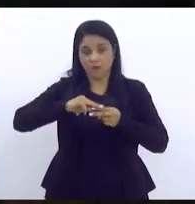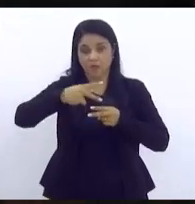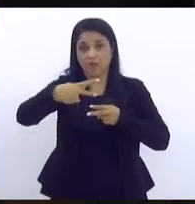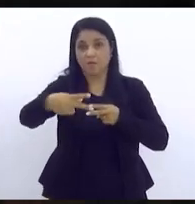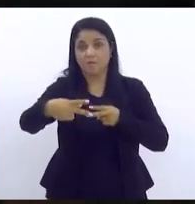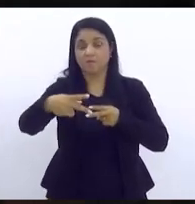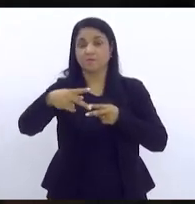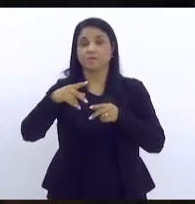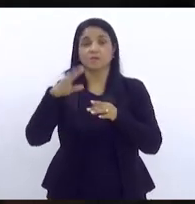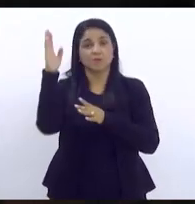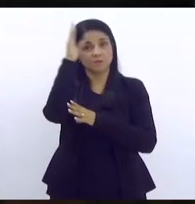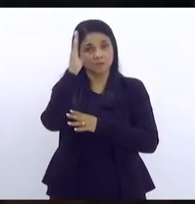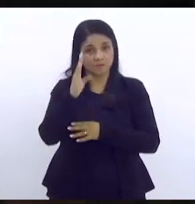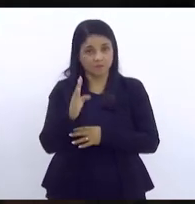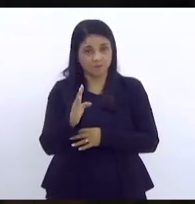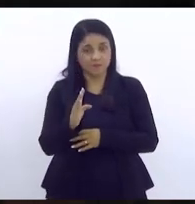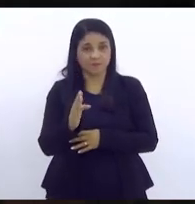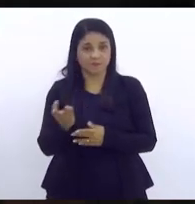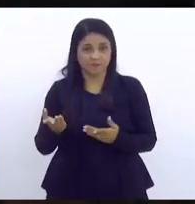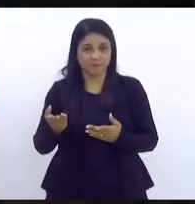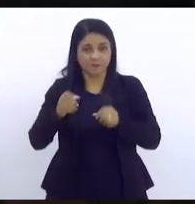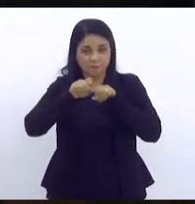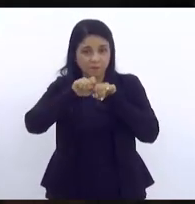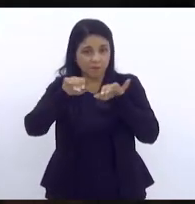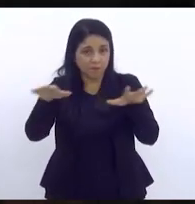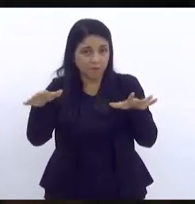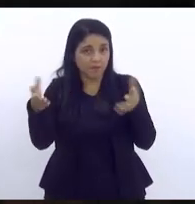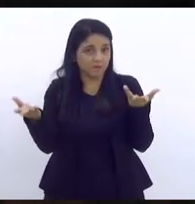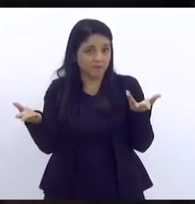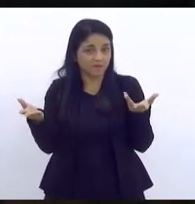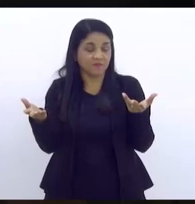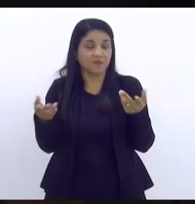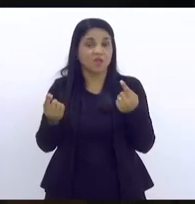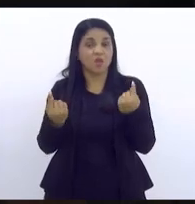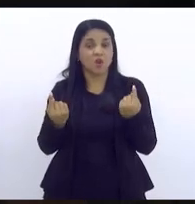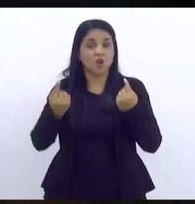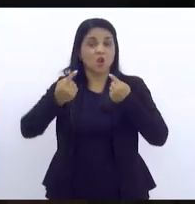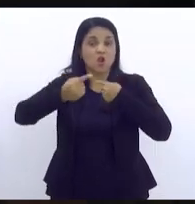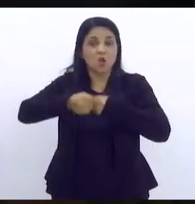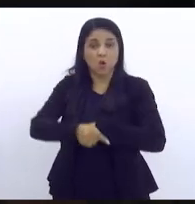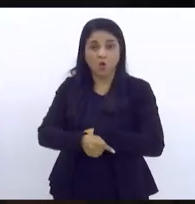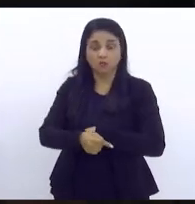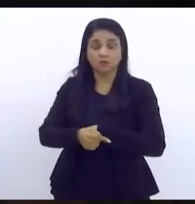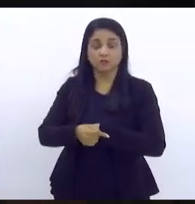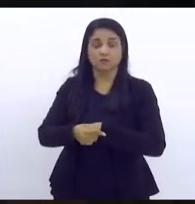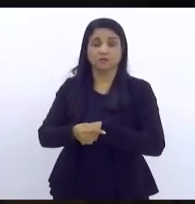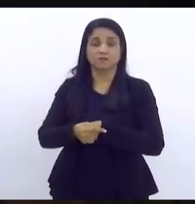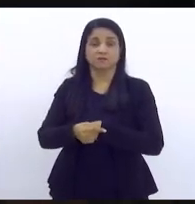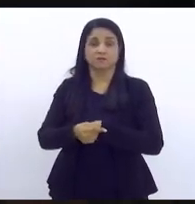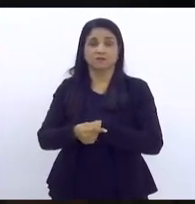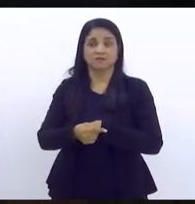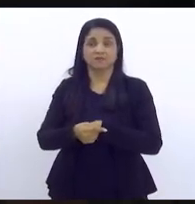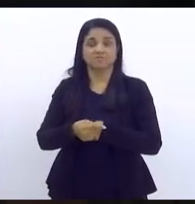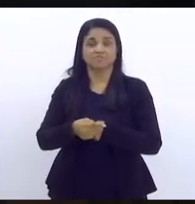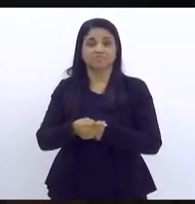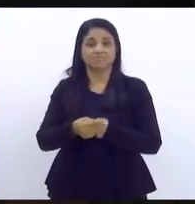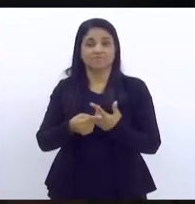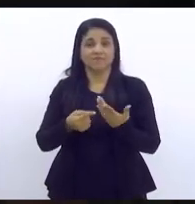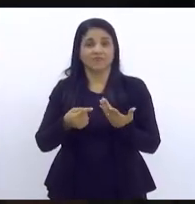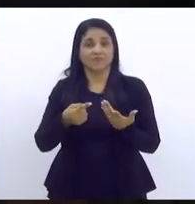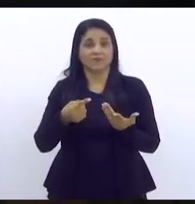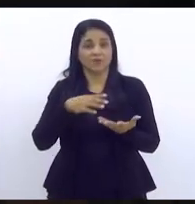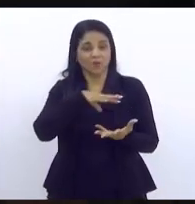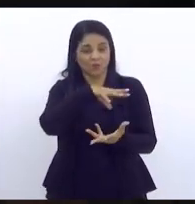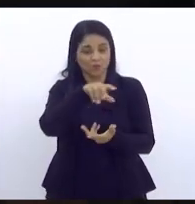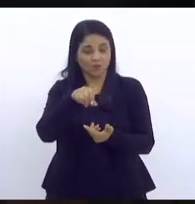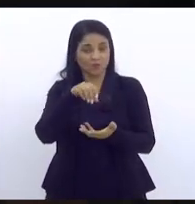aa eh em contrariedade né O que faz na contramão do mundo que vem na verdade re